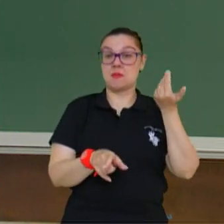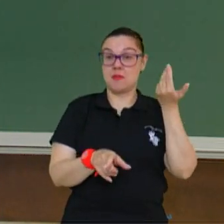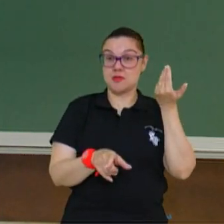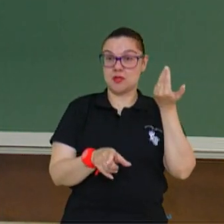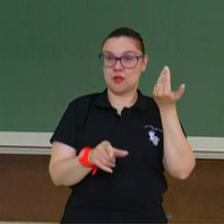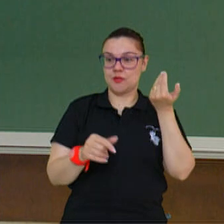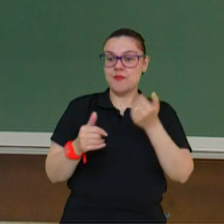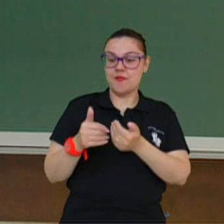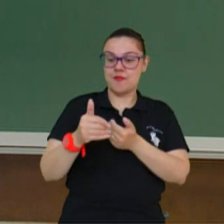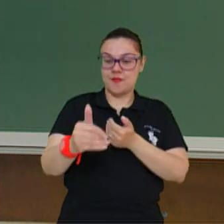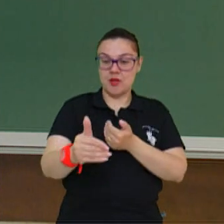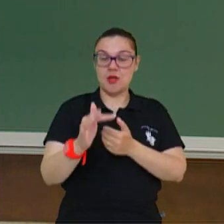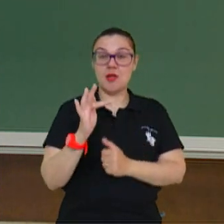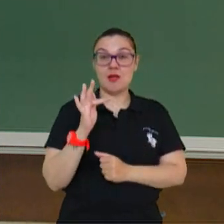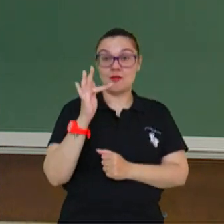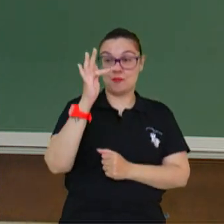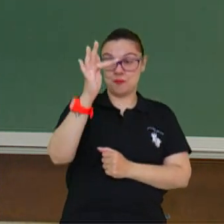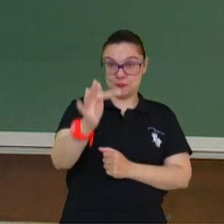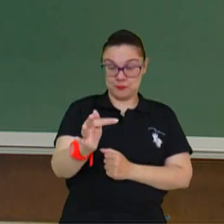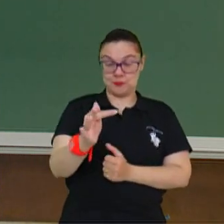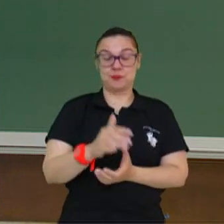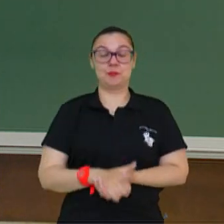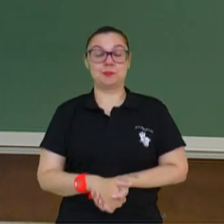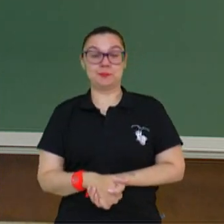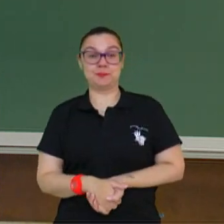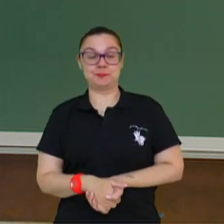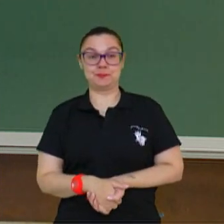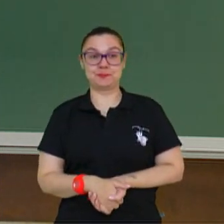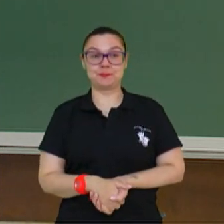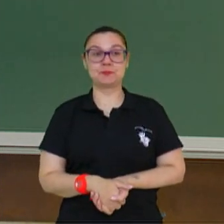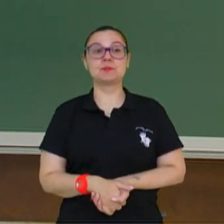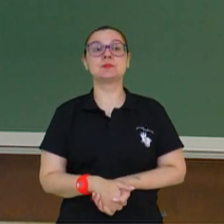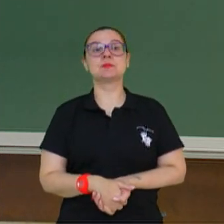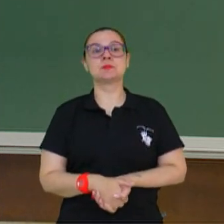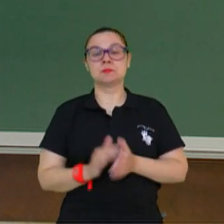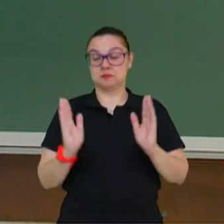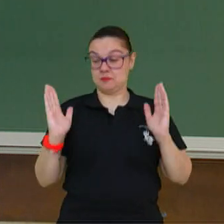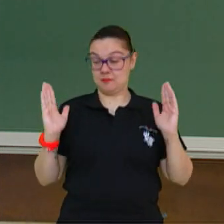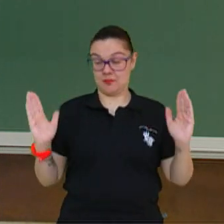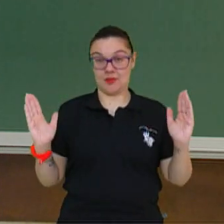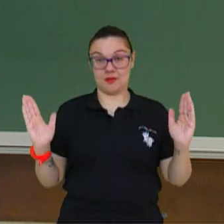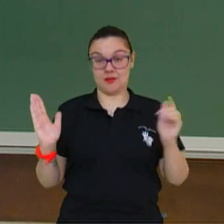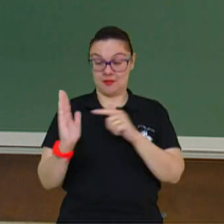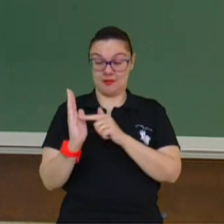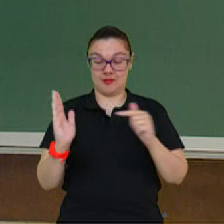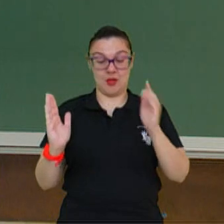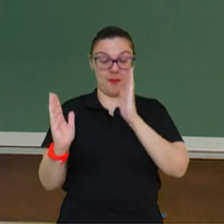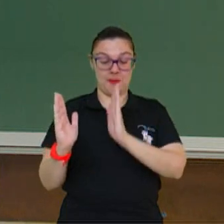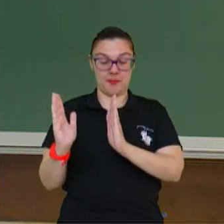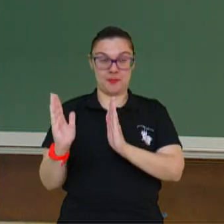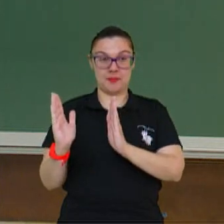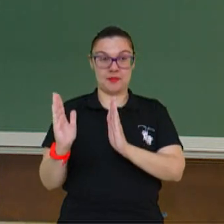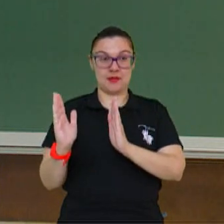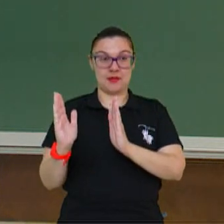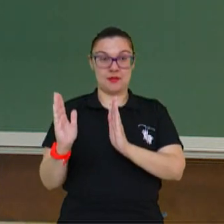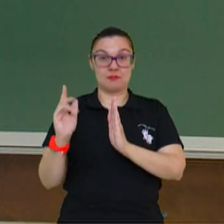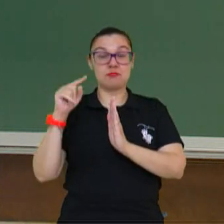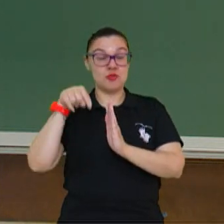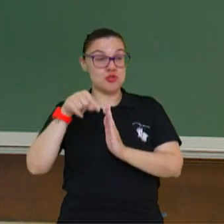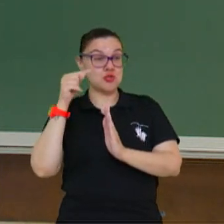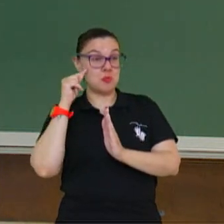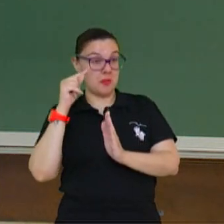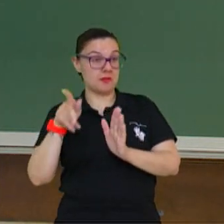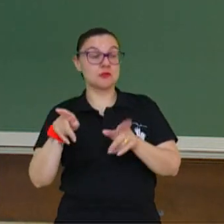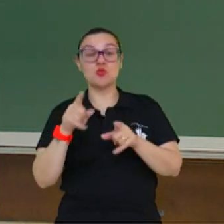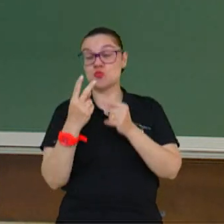que virão no momento da fala, aquelas que virão serão futuro, certo? Então temos aqui ação no presente, pensamos no indicativo, no